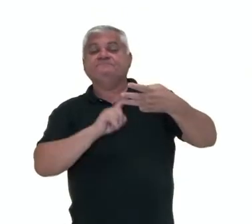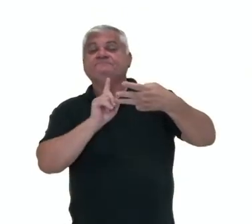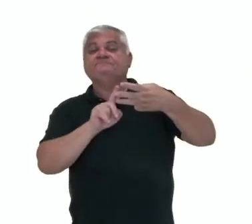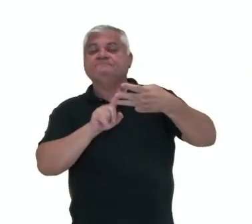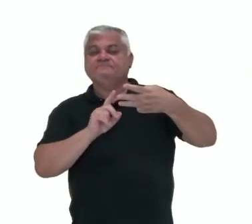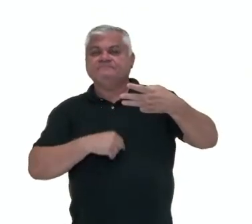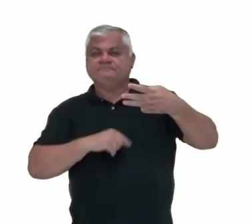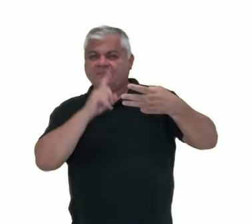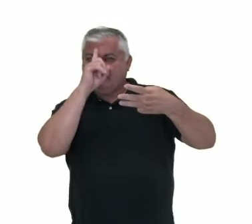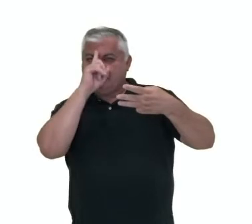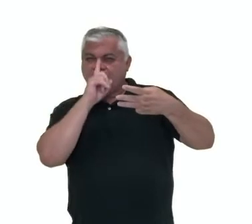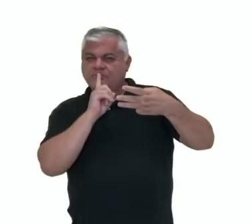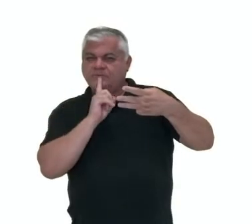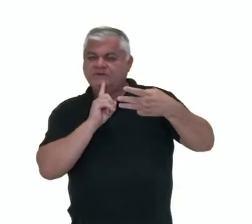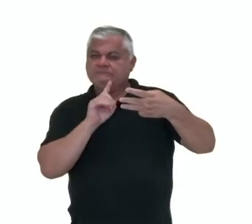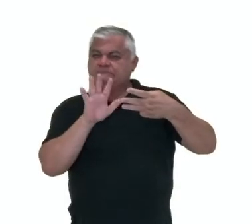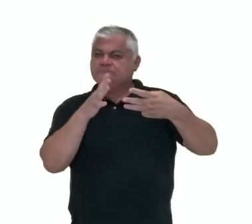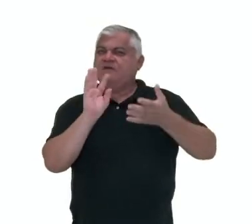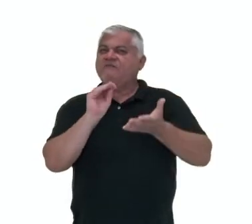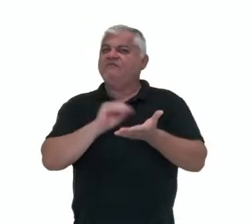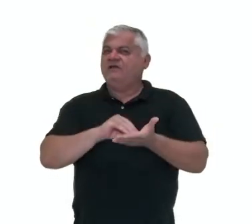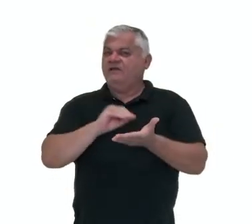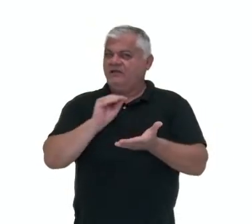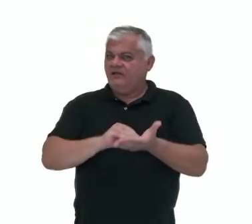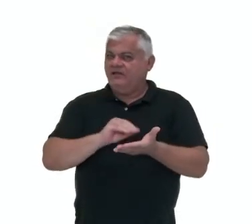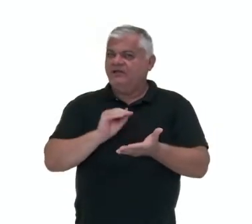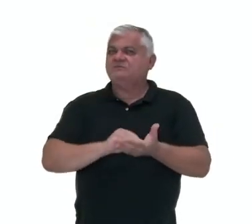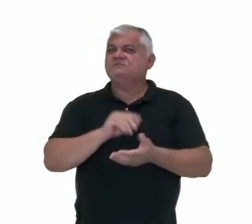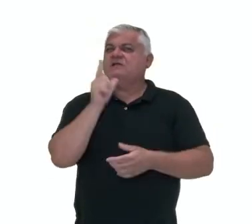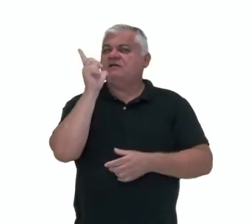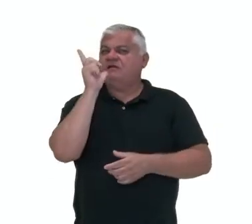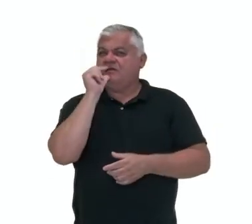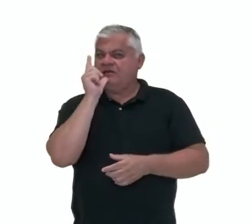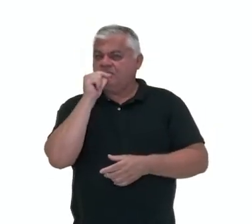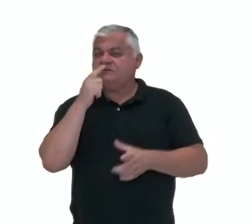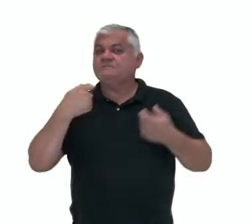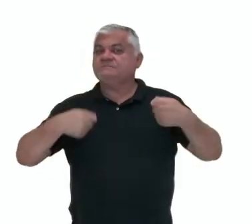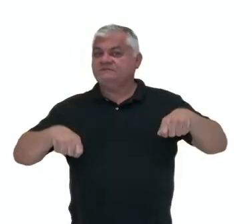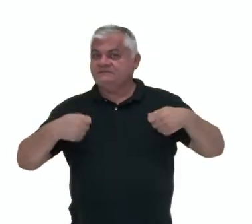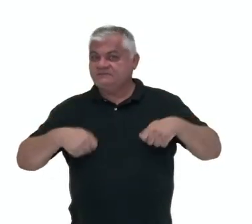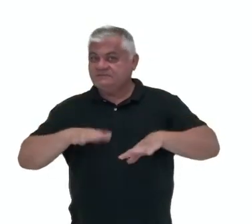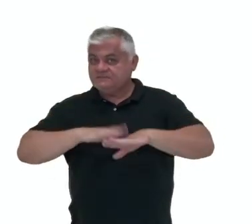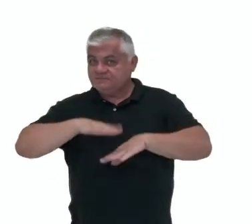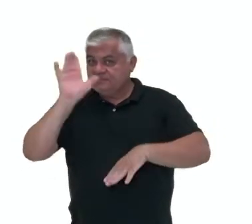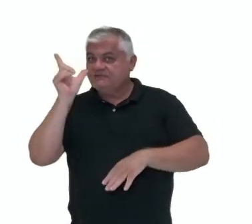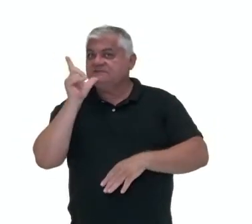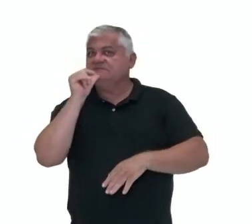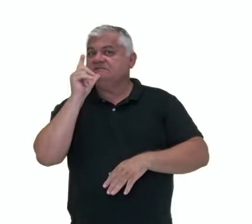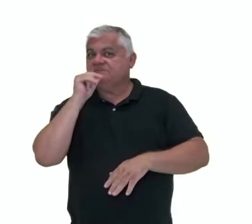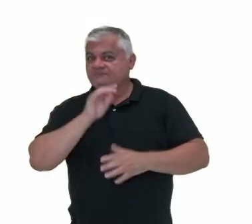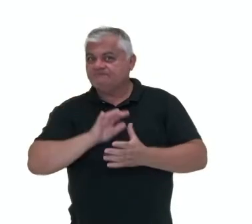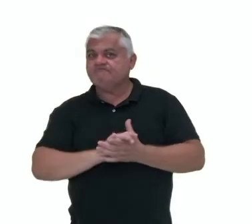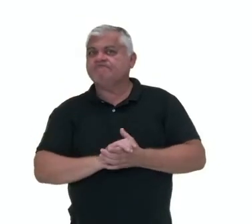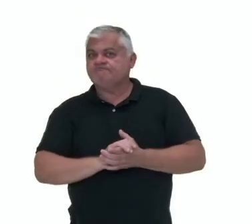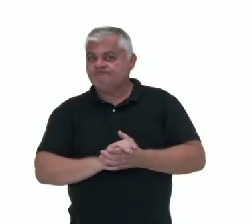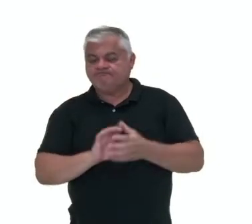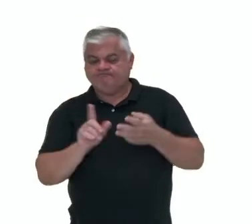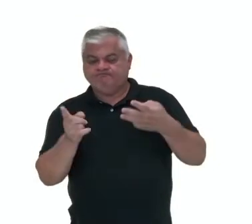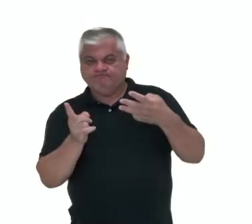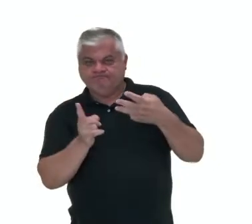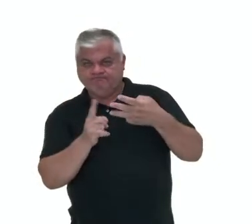pouco hidratado. Ai, ai, ai, olha o alerta. Lembre-se de beber mais água. Então, nós verificamos que